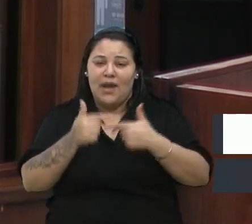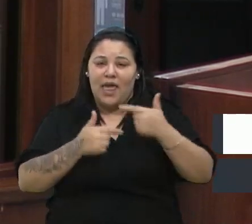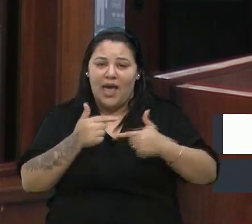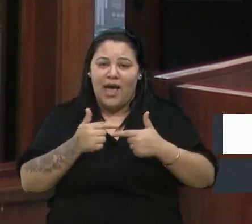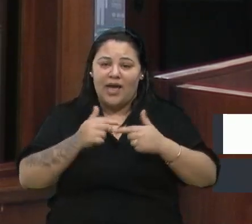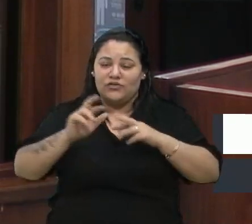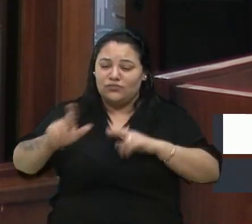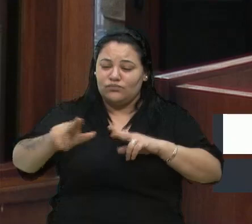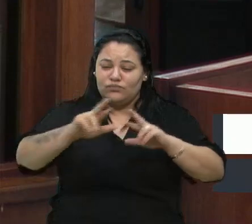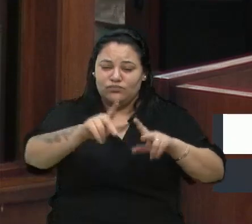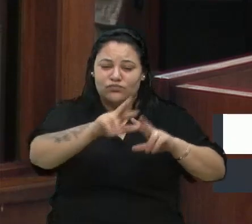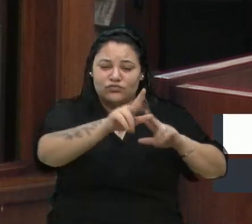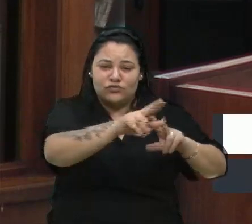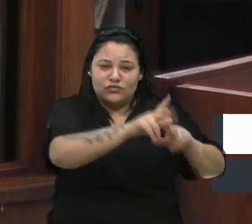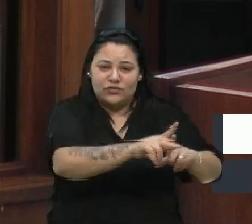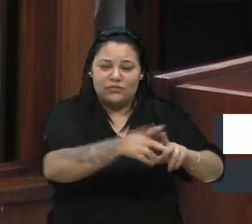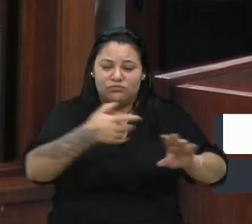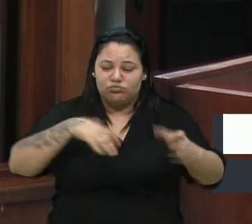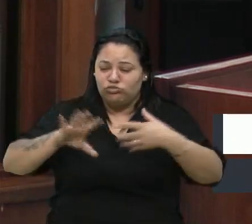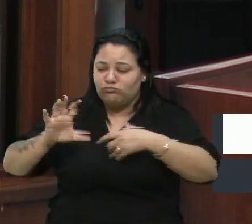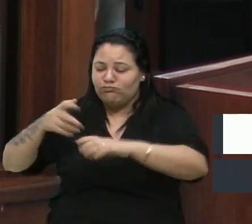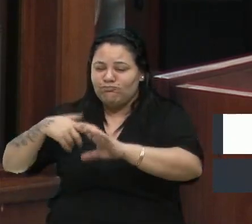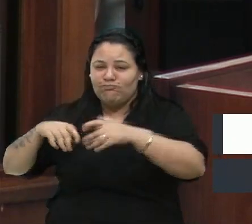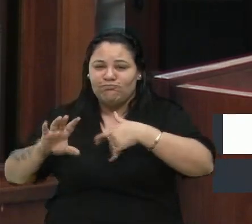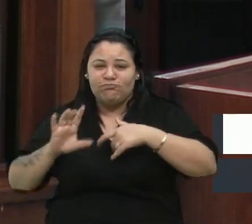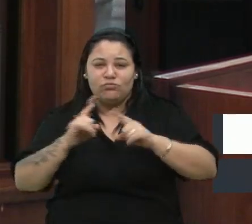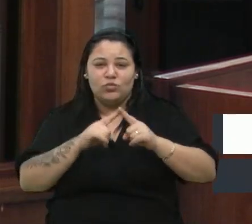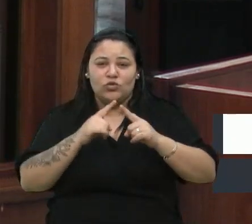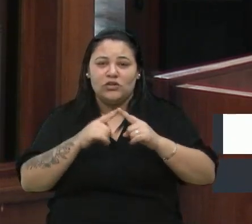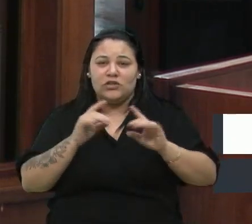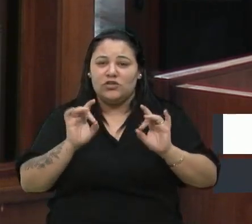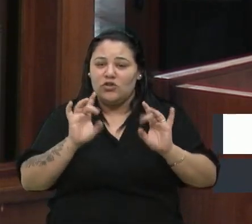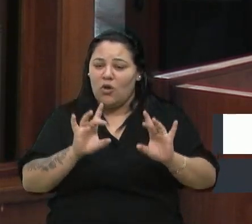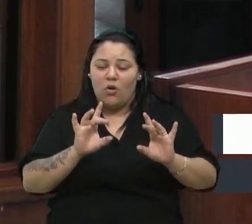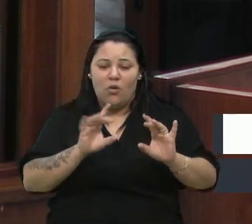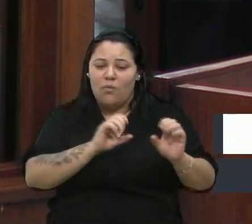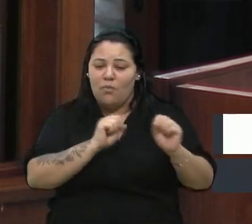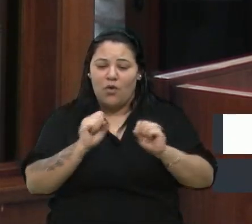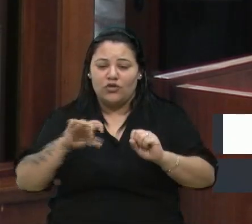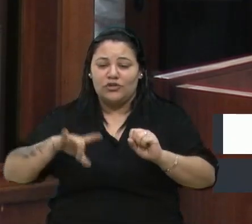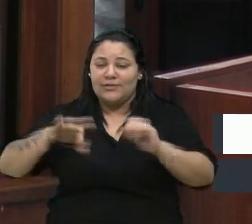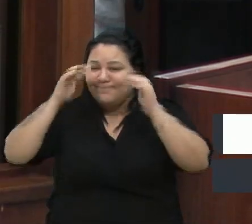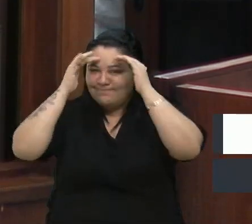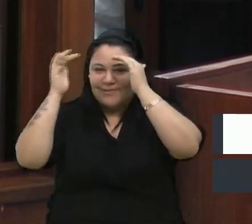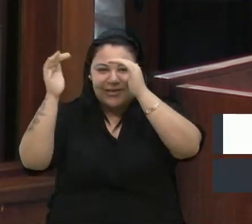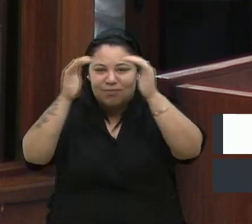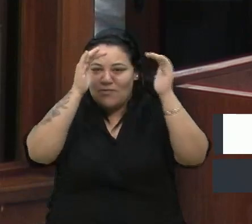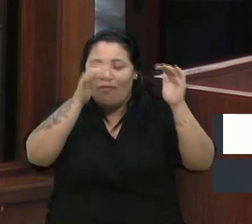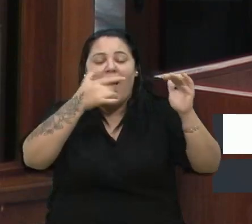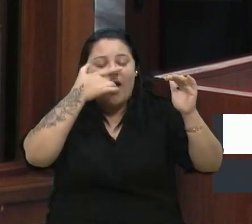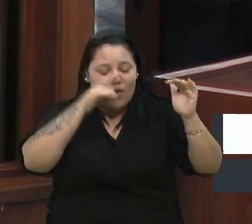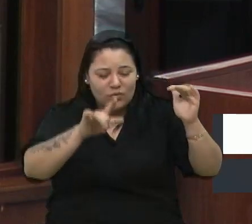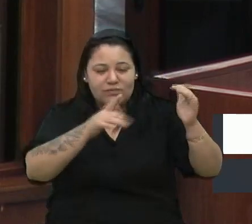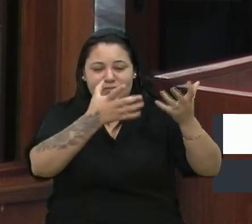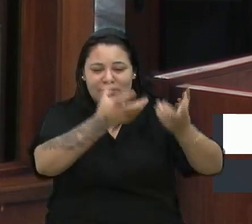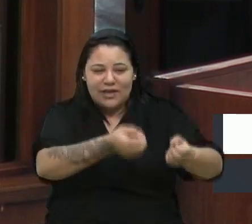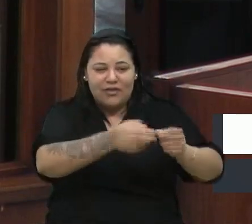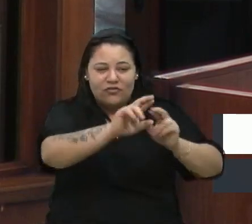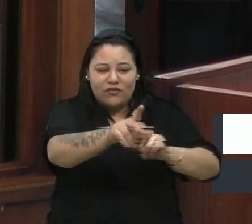só podem ser trabalhadas a partir de uma mesa respeitosa, de uma mesa onde